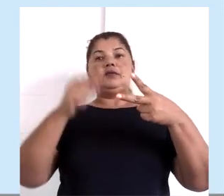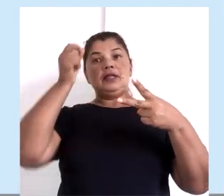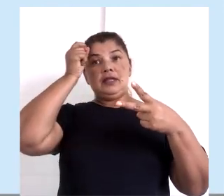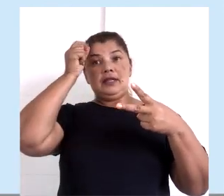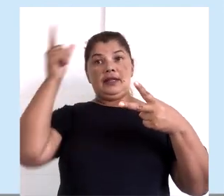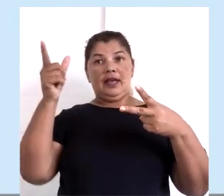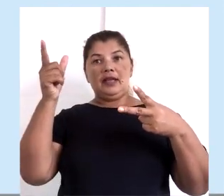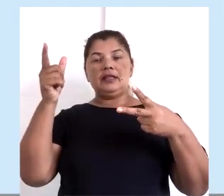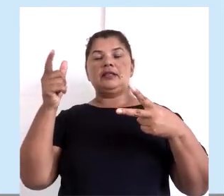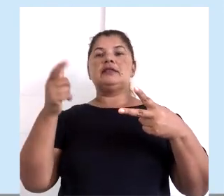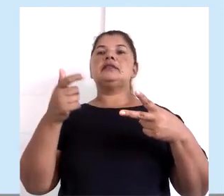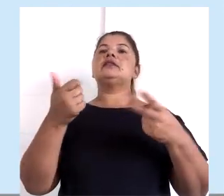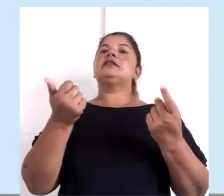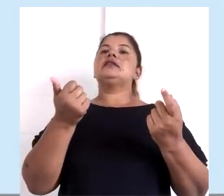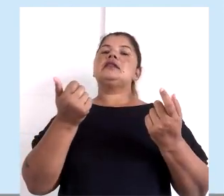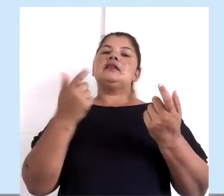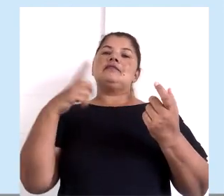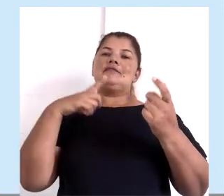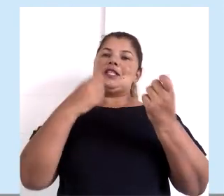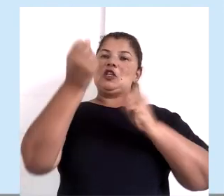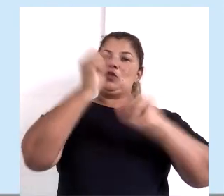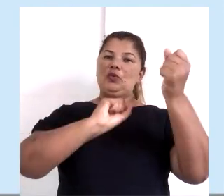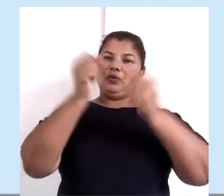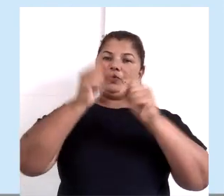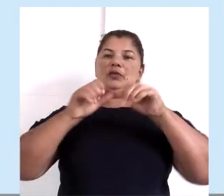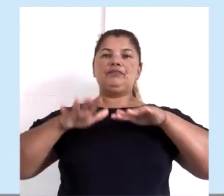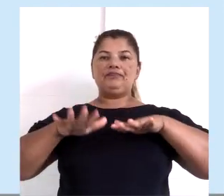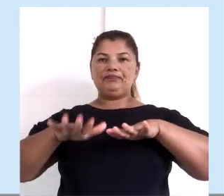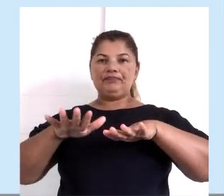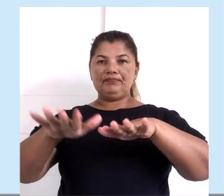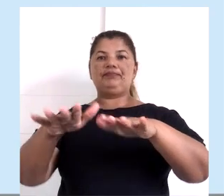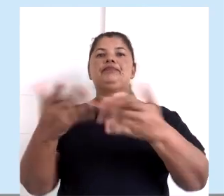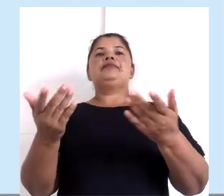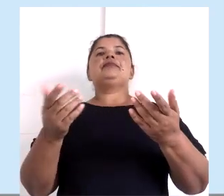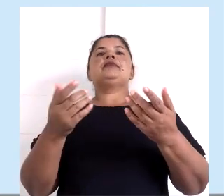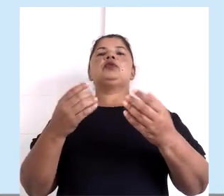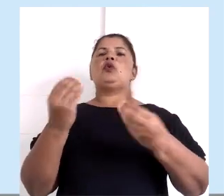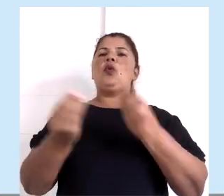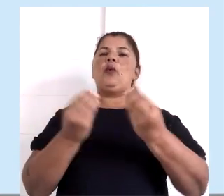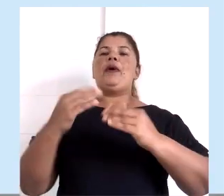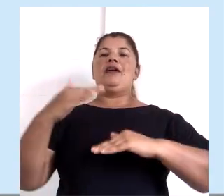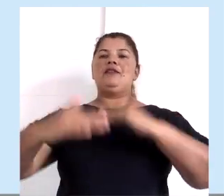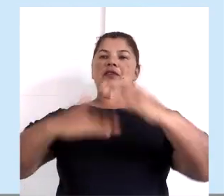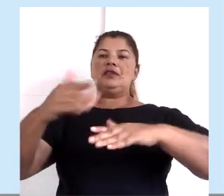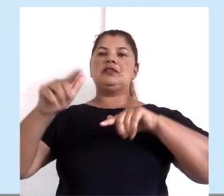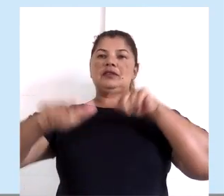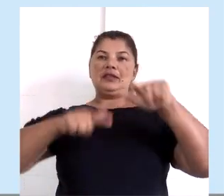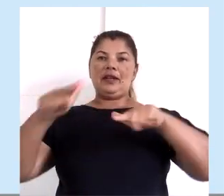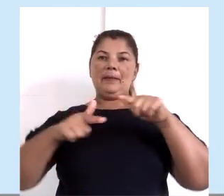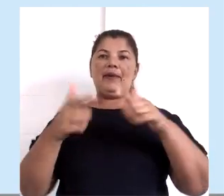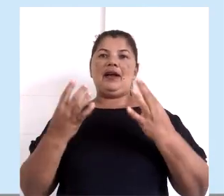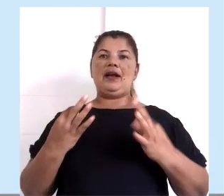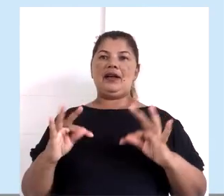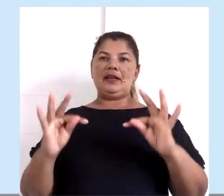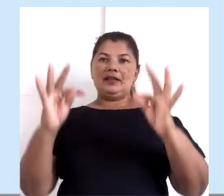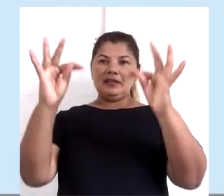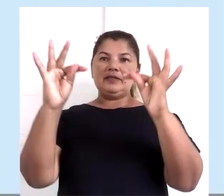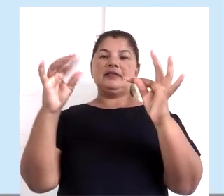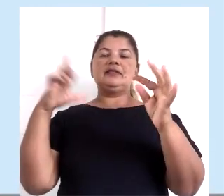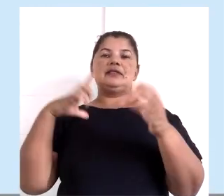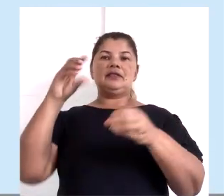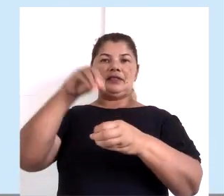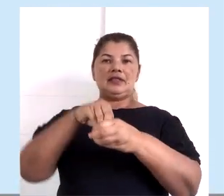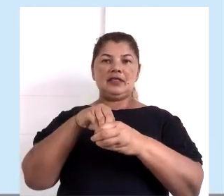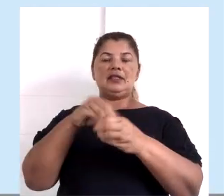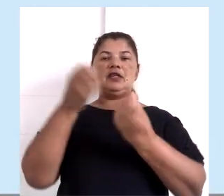tá? Tanto na questão da indústria têxtil, a gente vai entender um pouquinho sobre a evolução do trabalho e as tecnologias por meio da